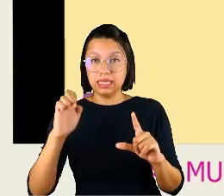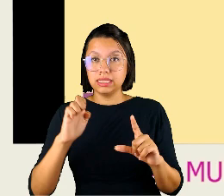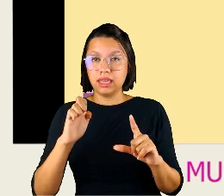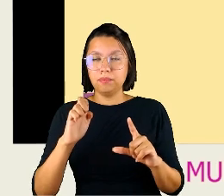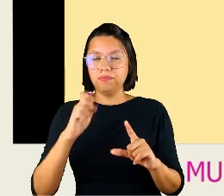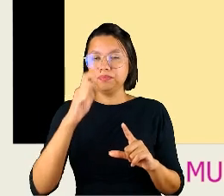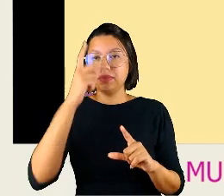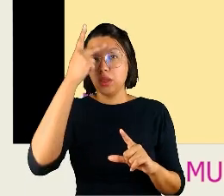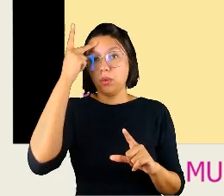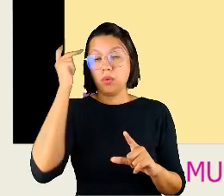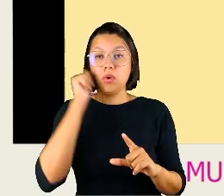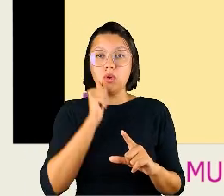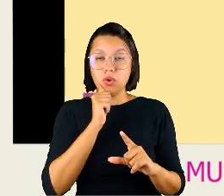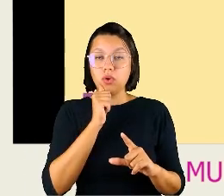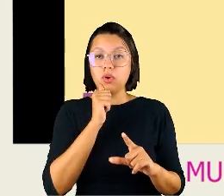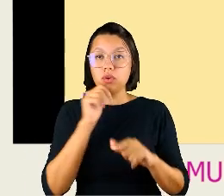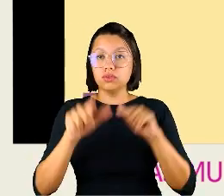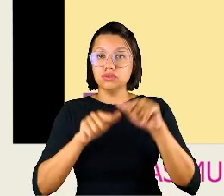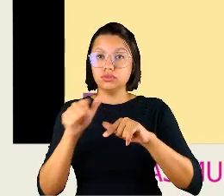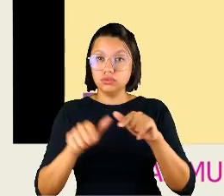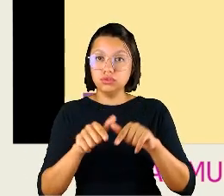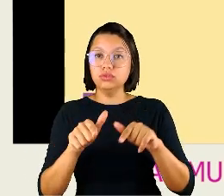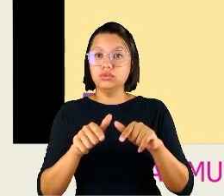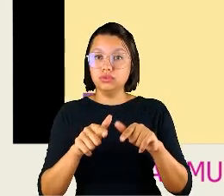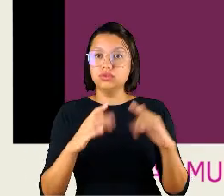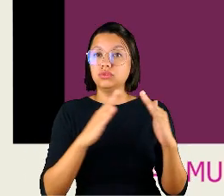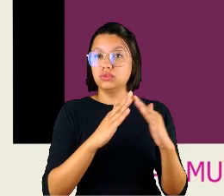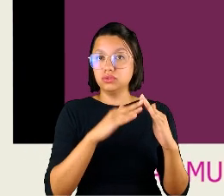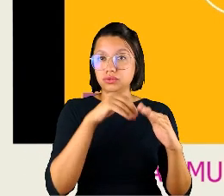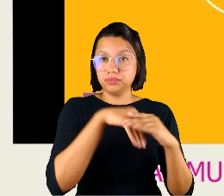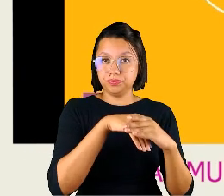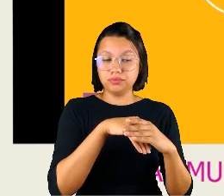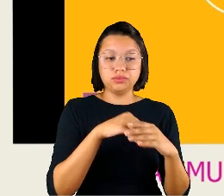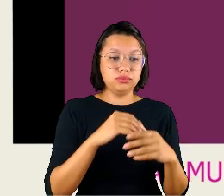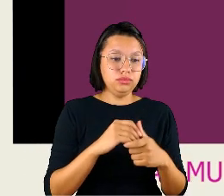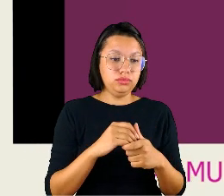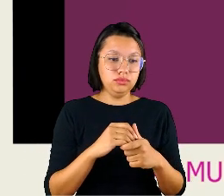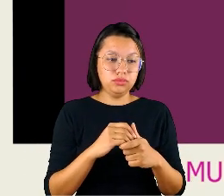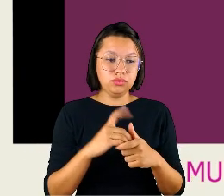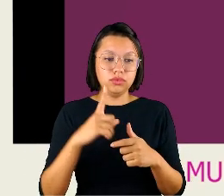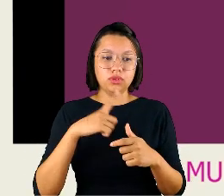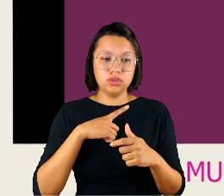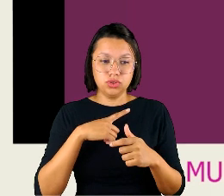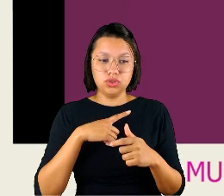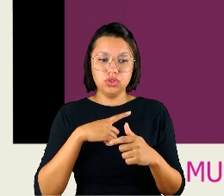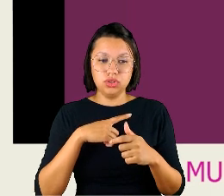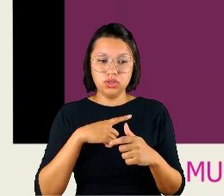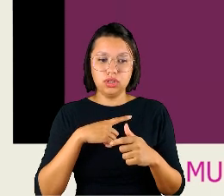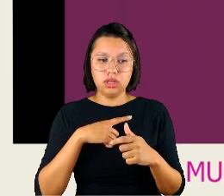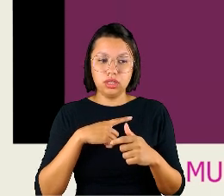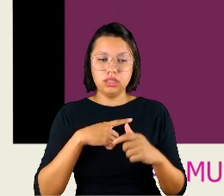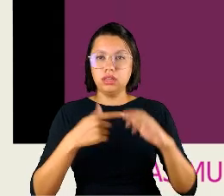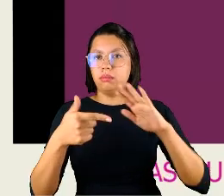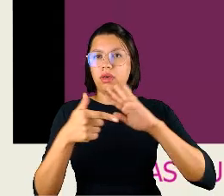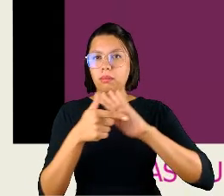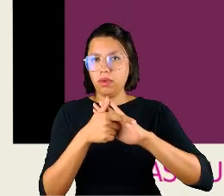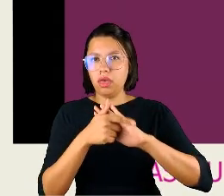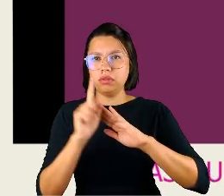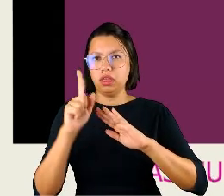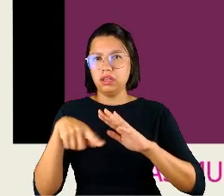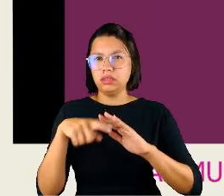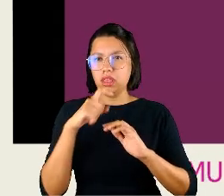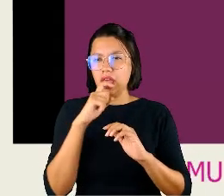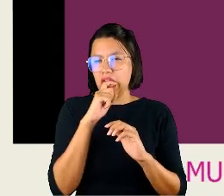trabalhadoras domésticas que não, além, né, desse papel de estereótipo dela ser